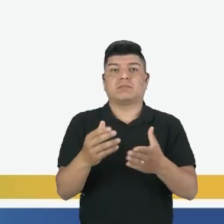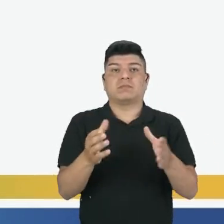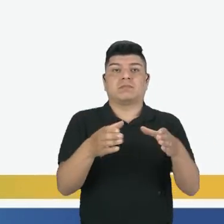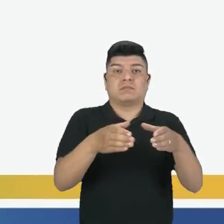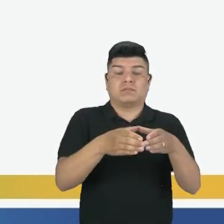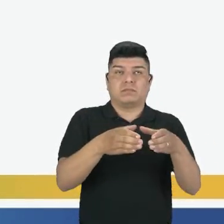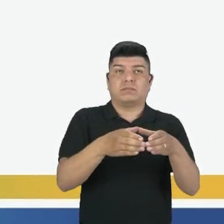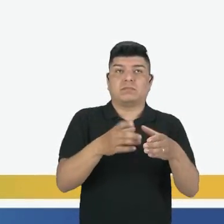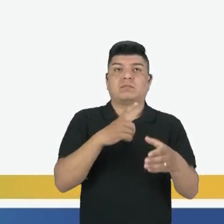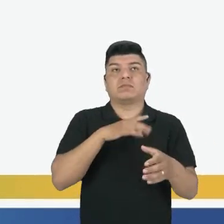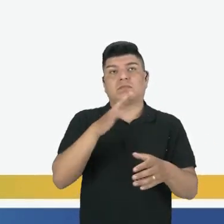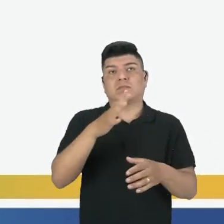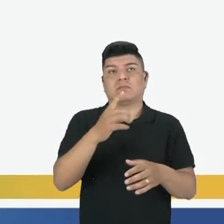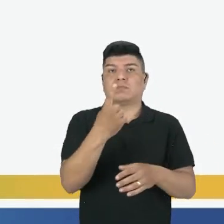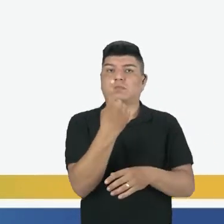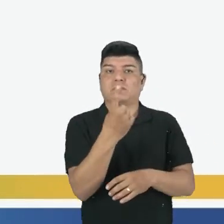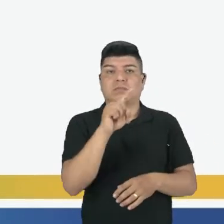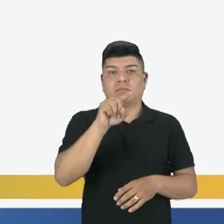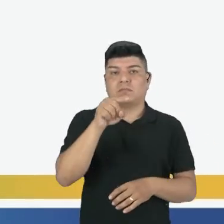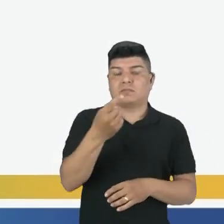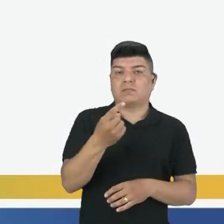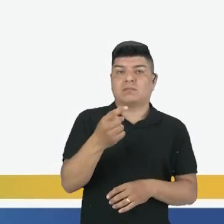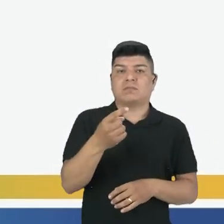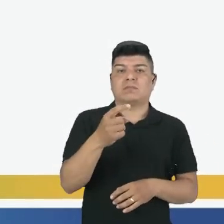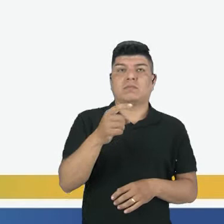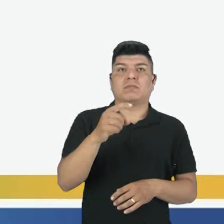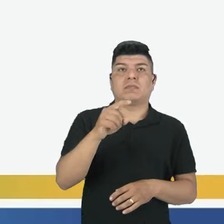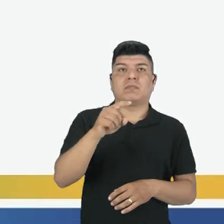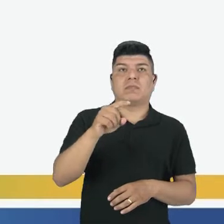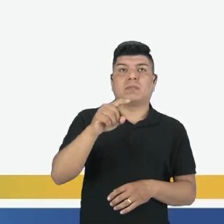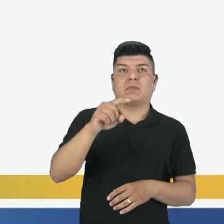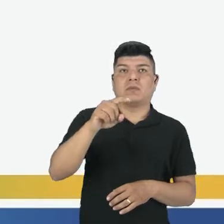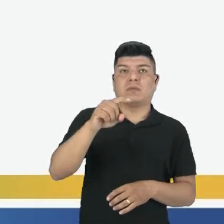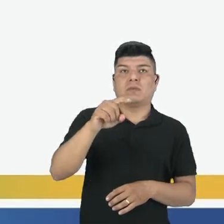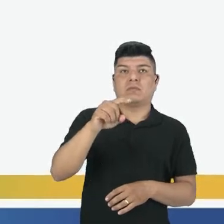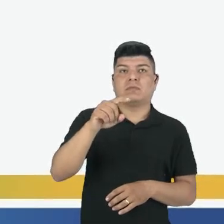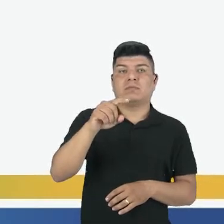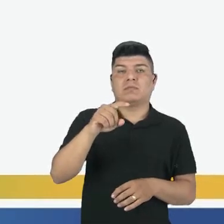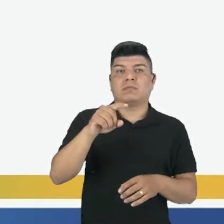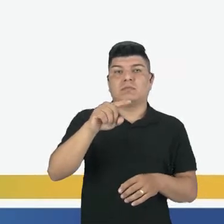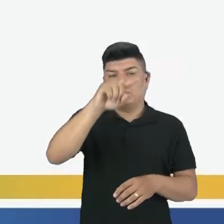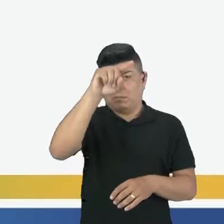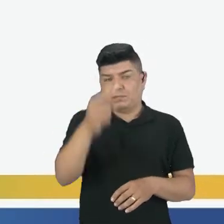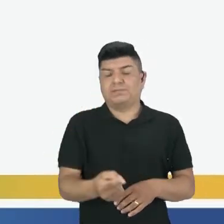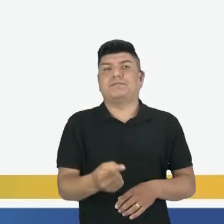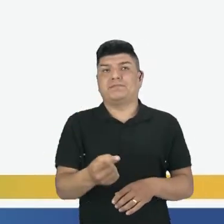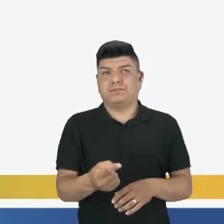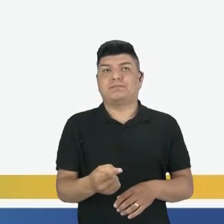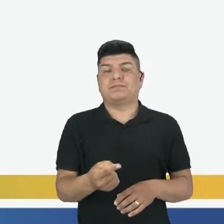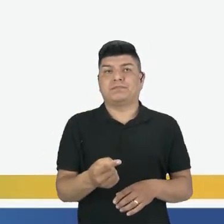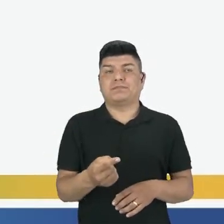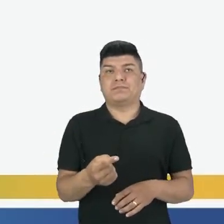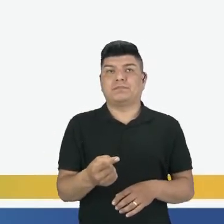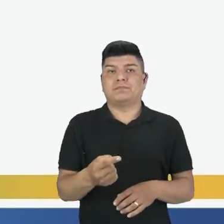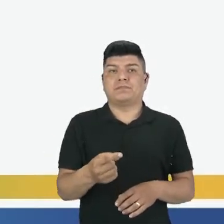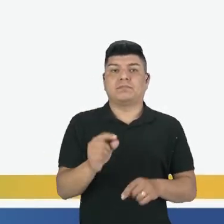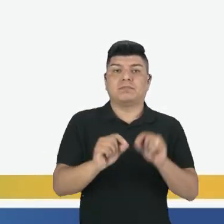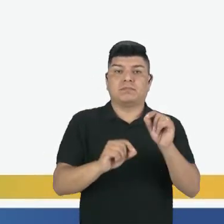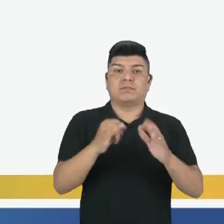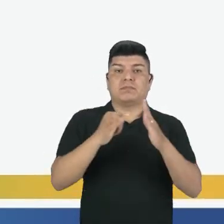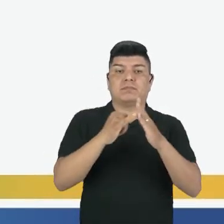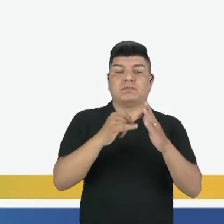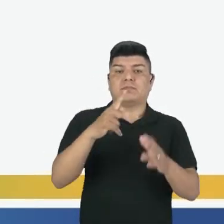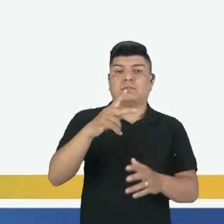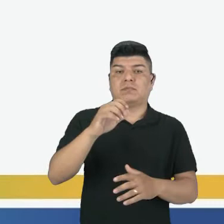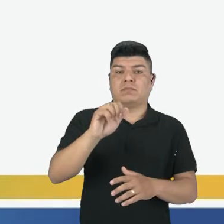quilombolas. Tem cerca de 1,1 mil quilombos que estão sendo certificados pela Fundação Palmares. Então, confira a